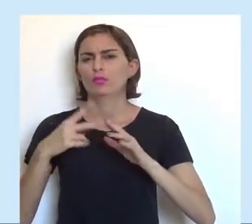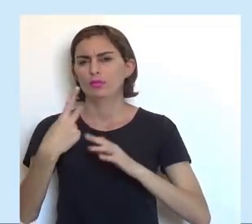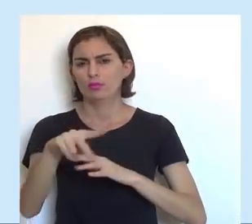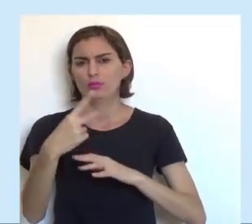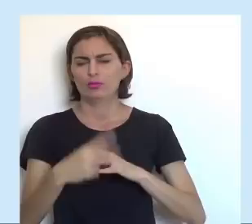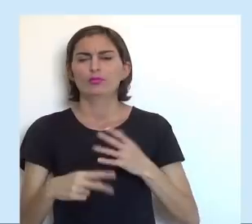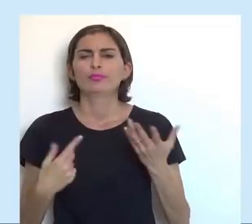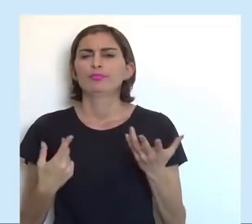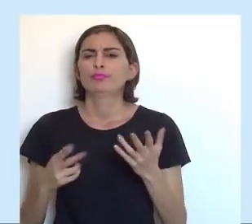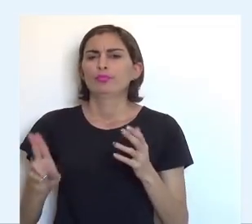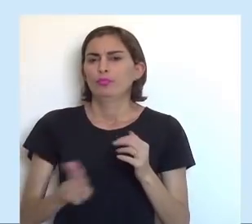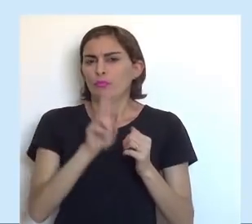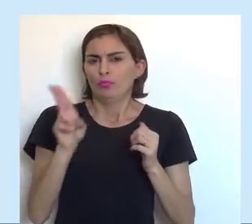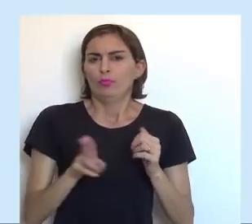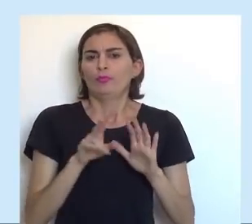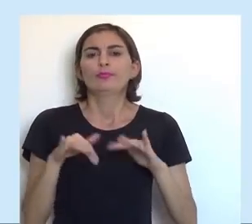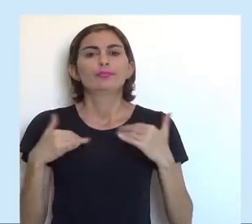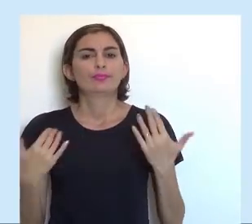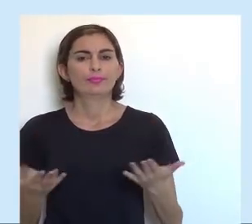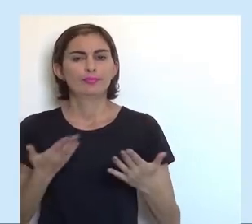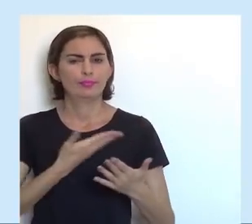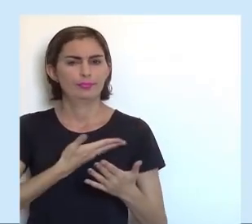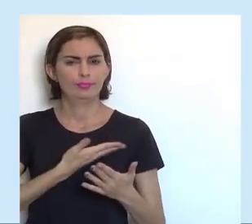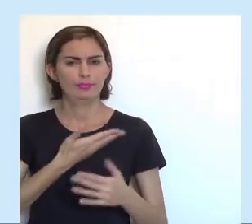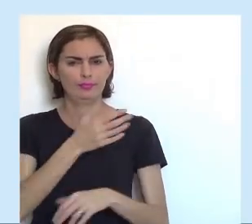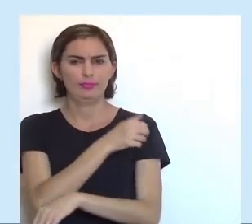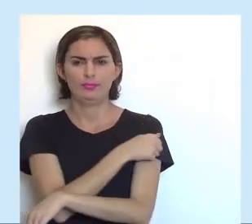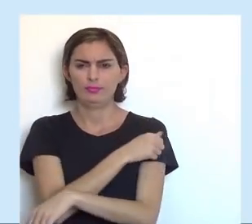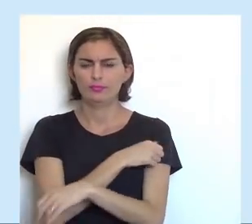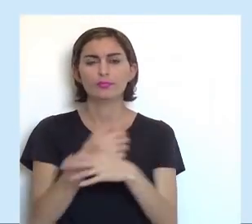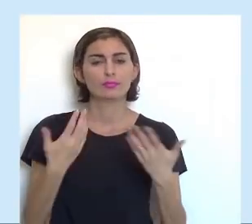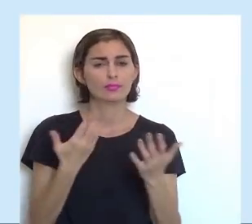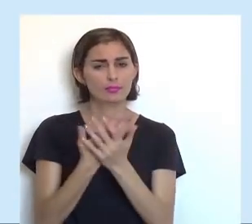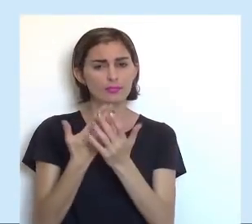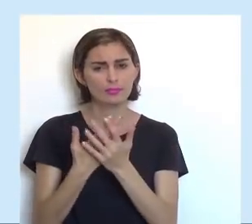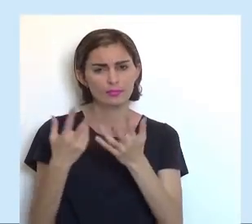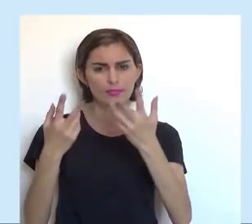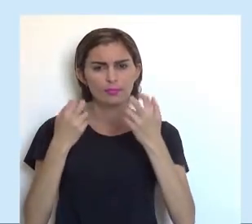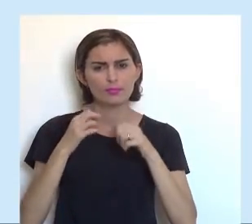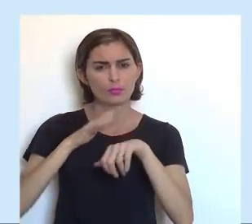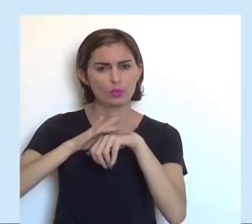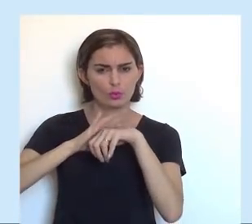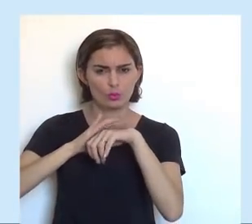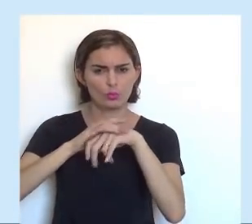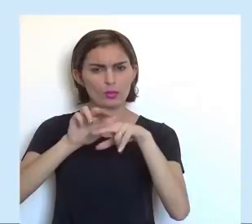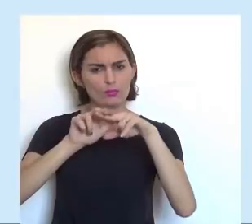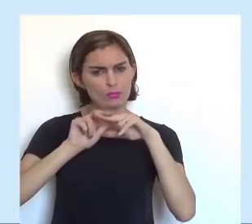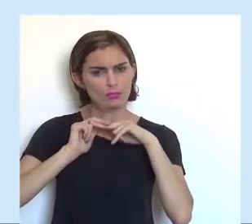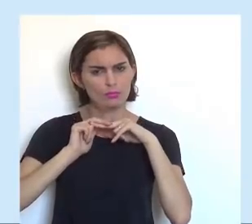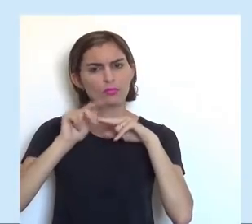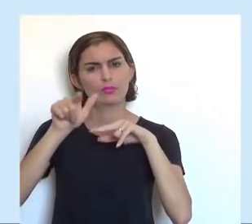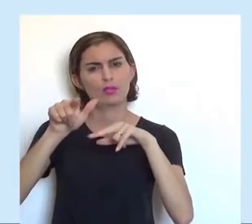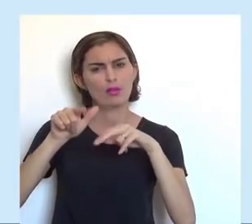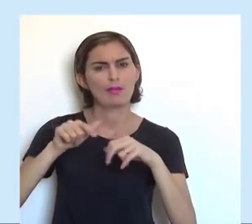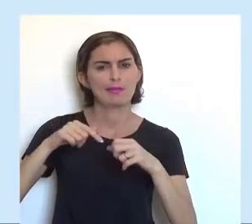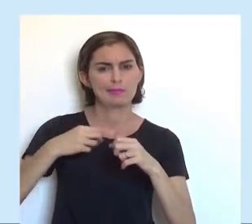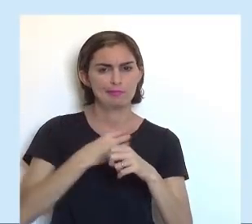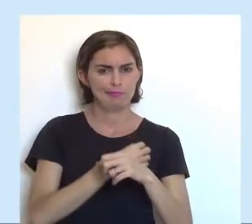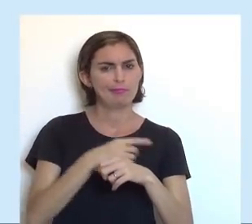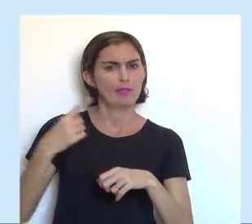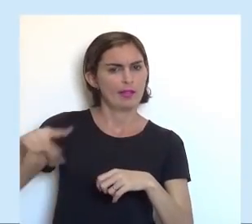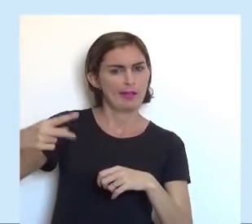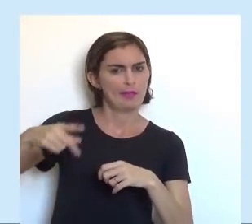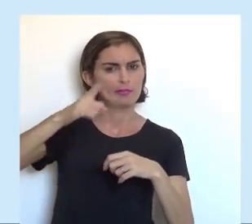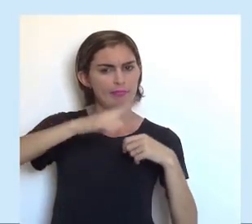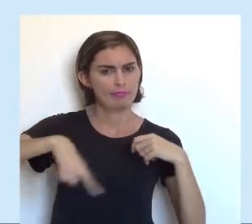é a sua empregabilidade. Então, amigos estudantes, vamos perceber agora as doenças causadas pela presença